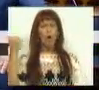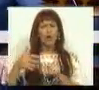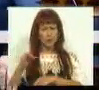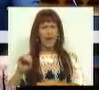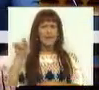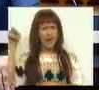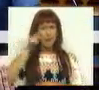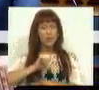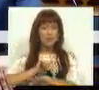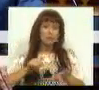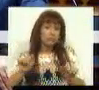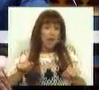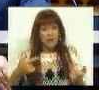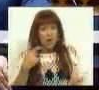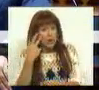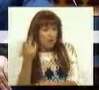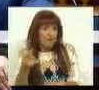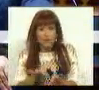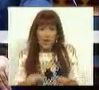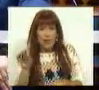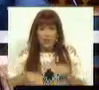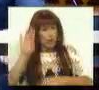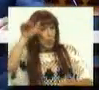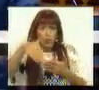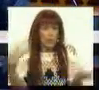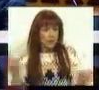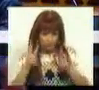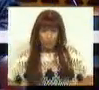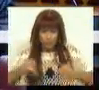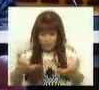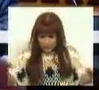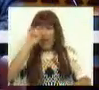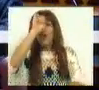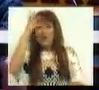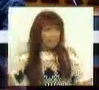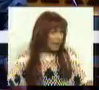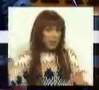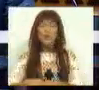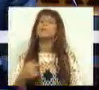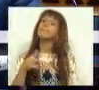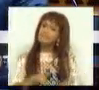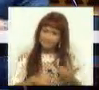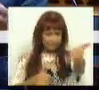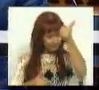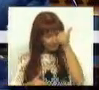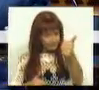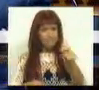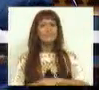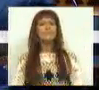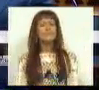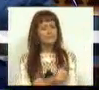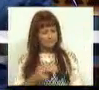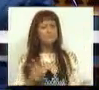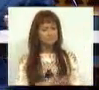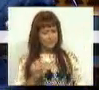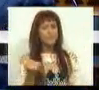Açores. É assim que também nós vemos as eleições, os resultados apuram-se, respeitam-se e reconhece-se a genuinidade